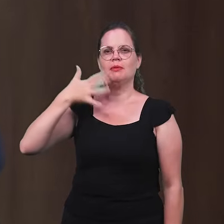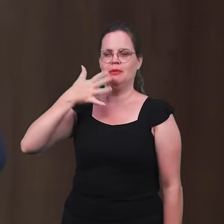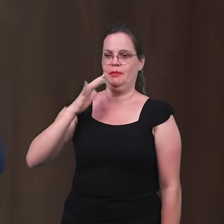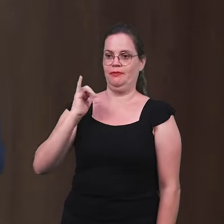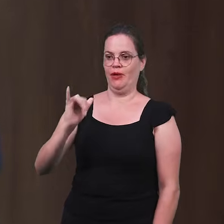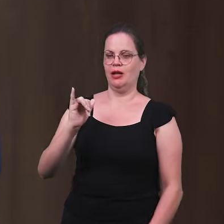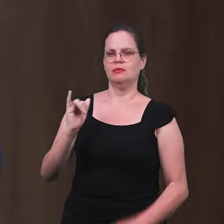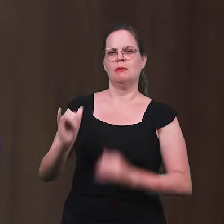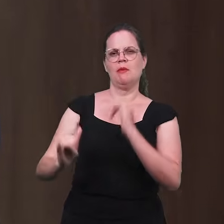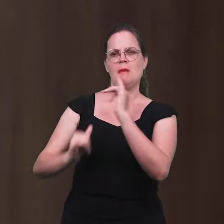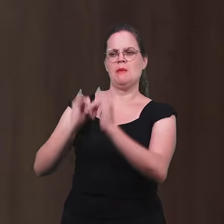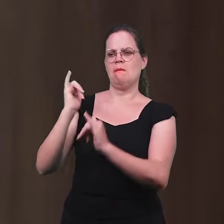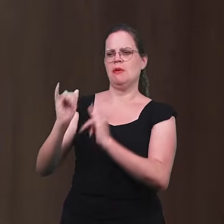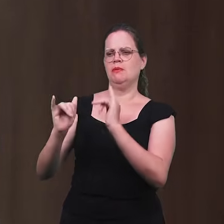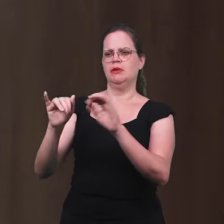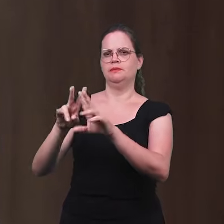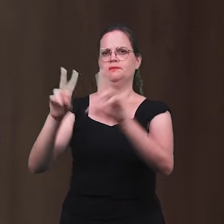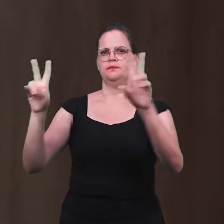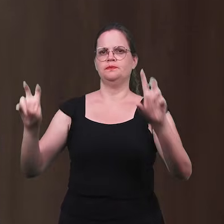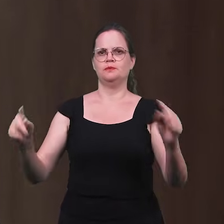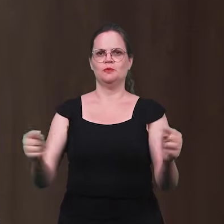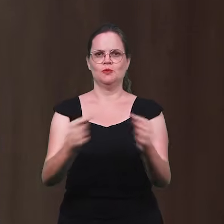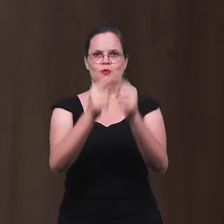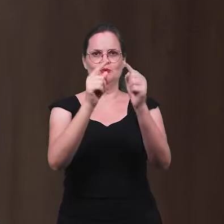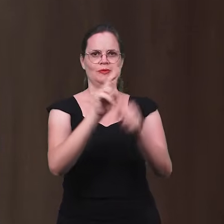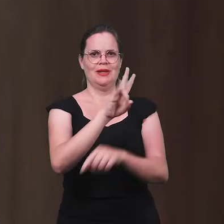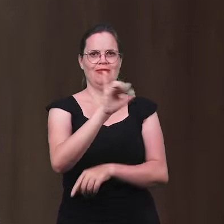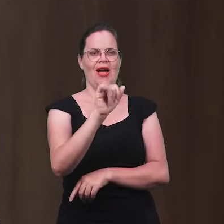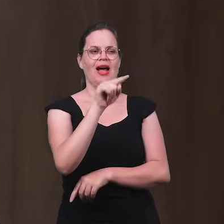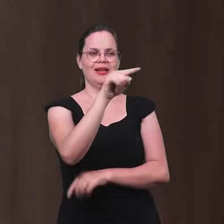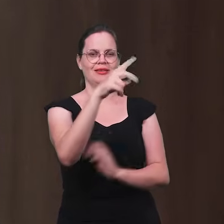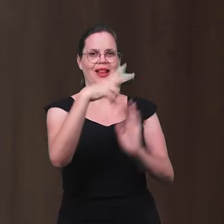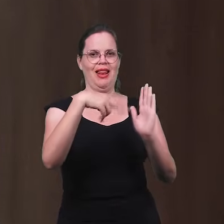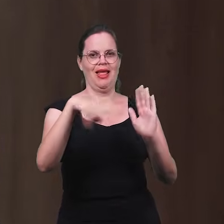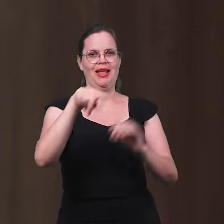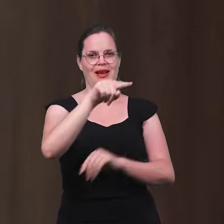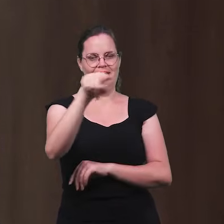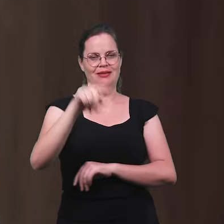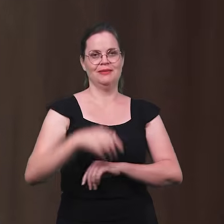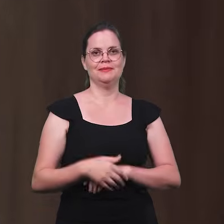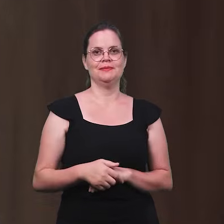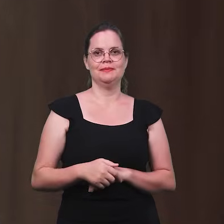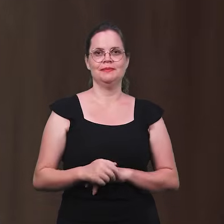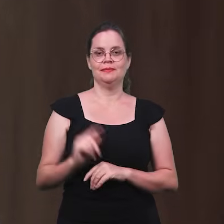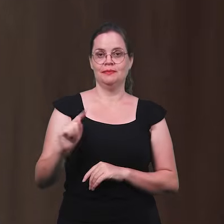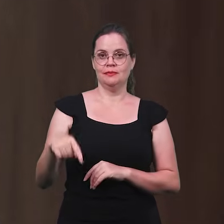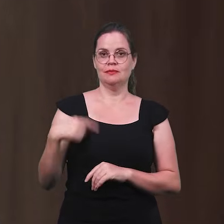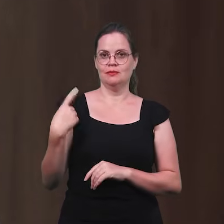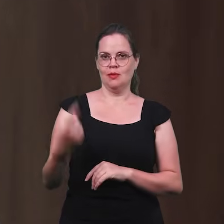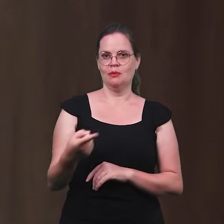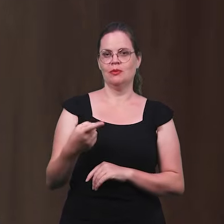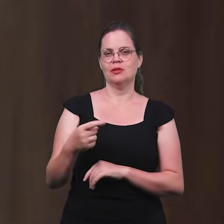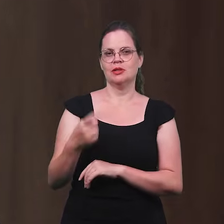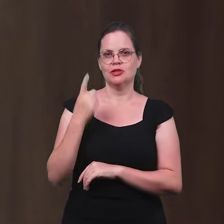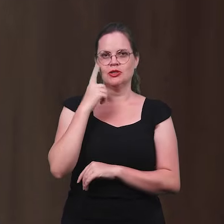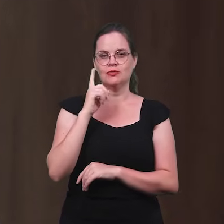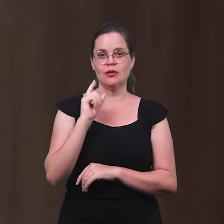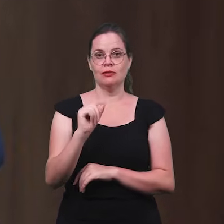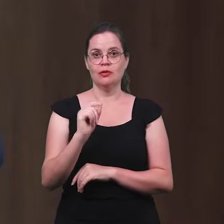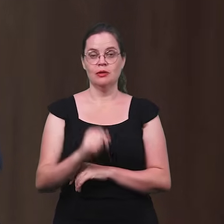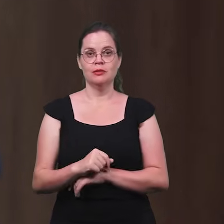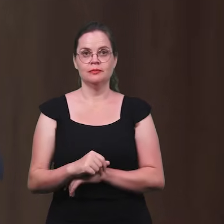palavras muito relacionadas com aquilo que iria acontecer. Nós vamos ver logo adiante que ele